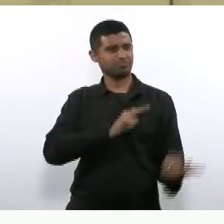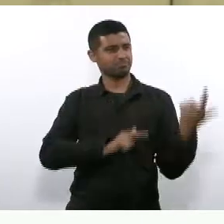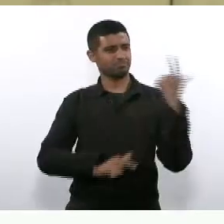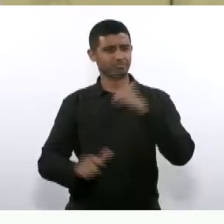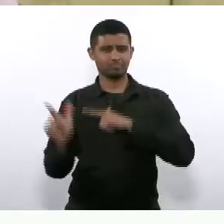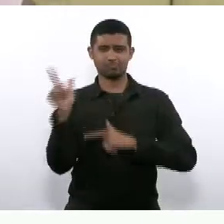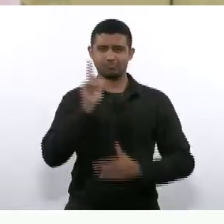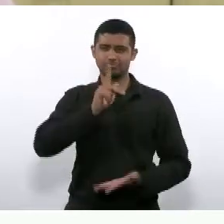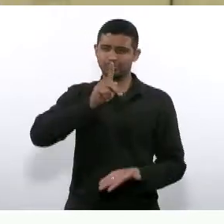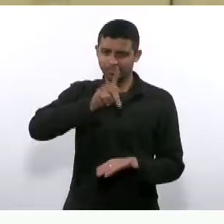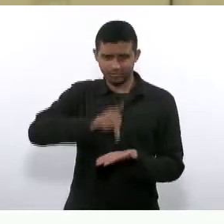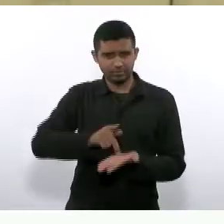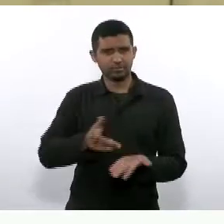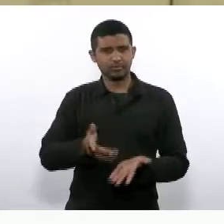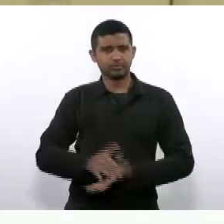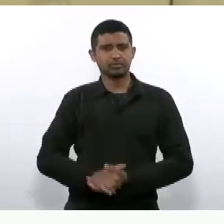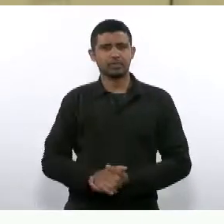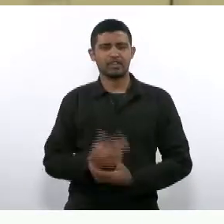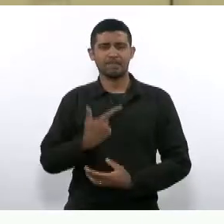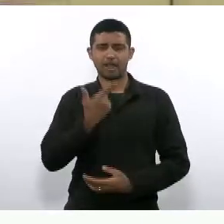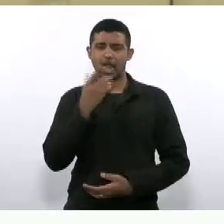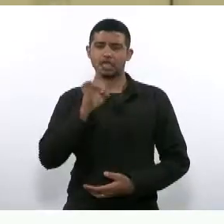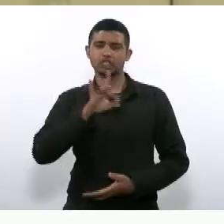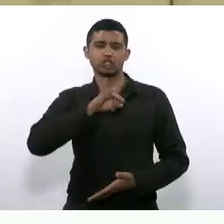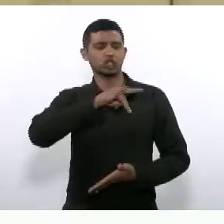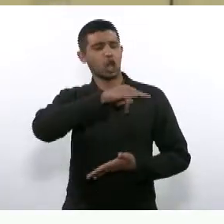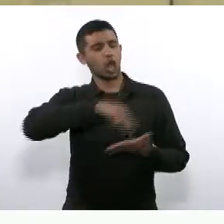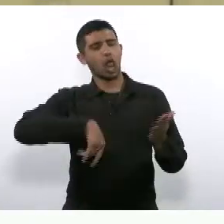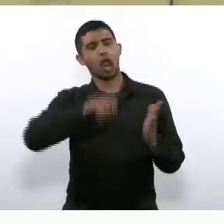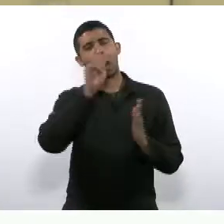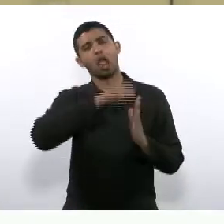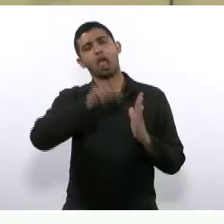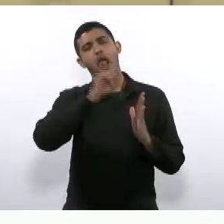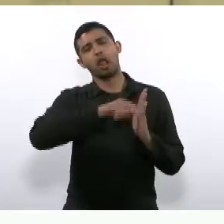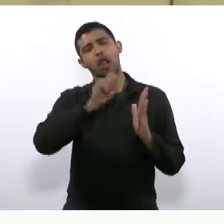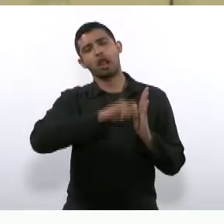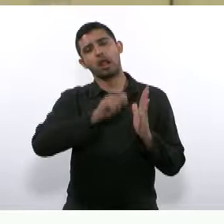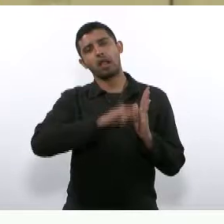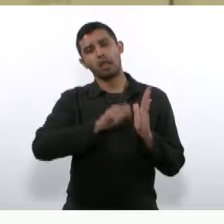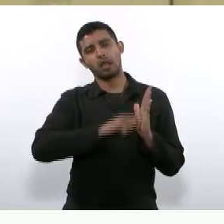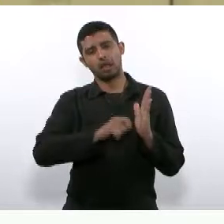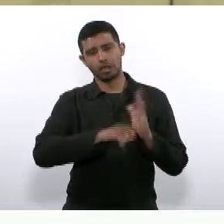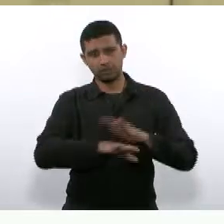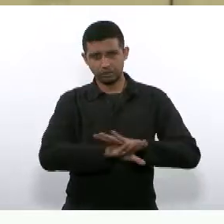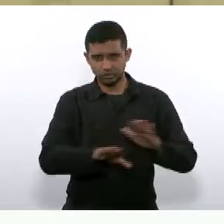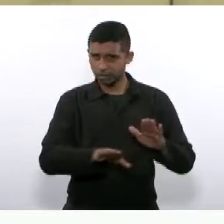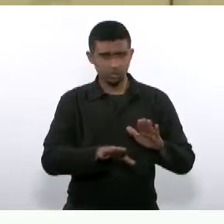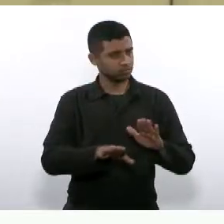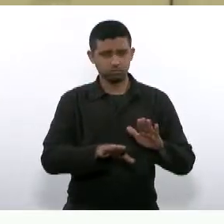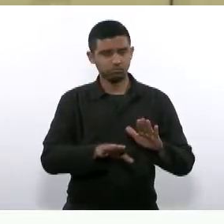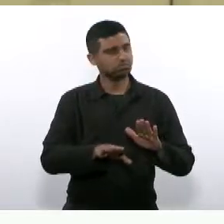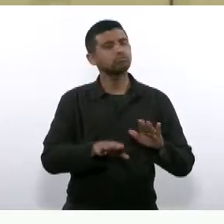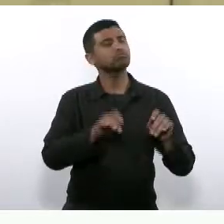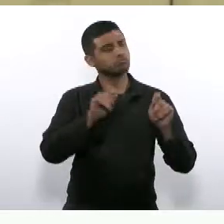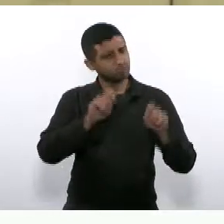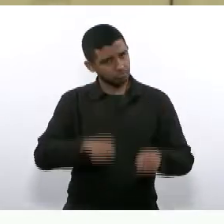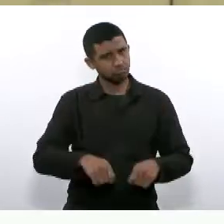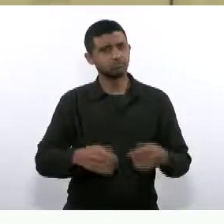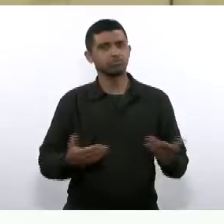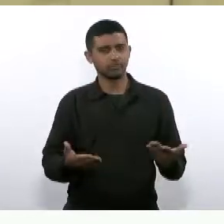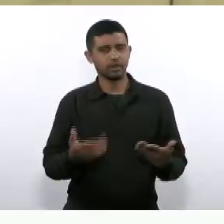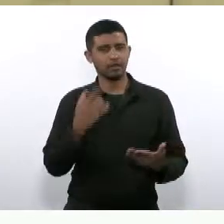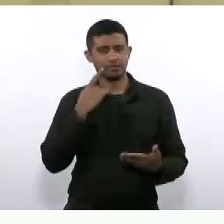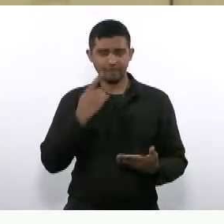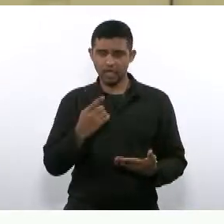não ser um documento com letras que não possam ser implementadas. Eu acho que o fruto desse